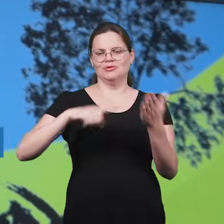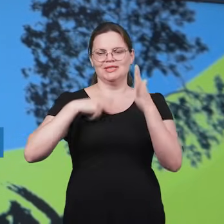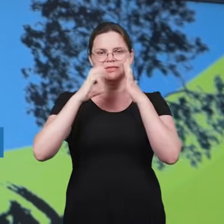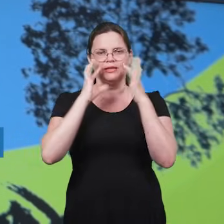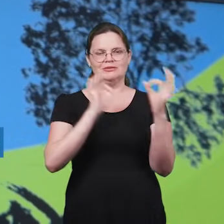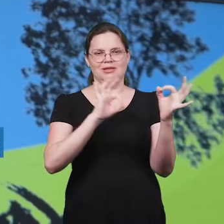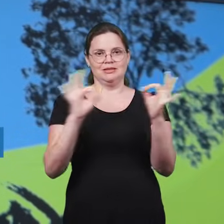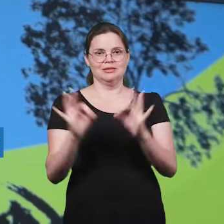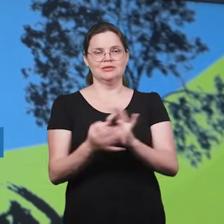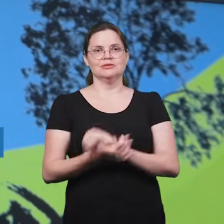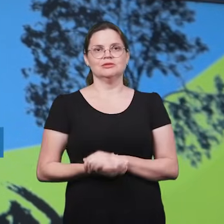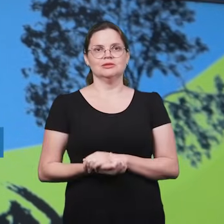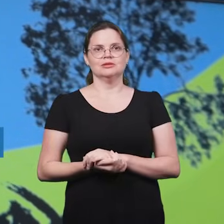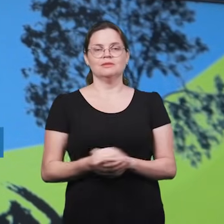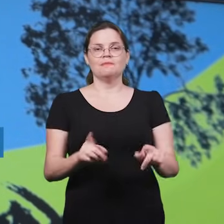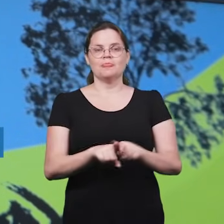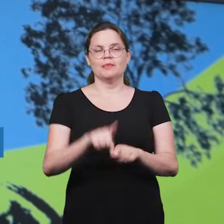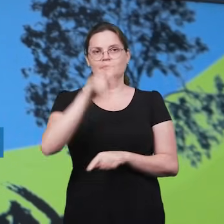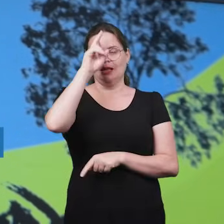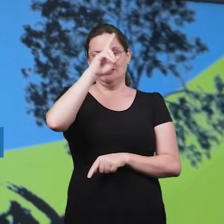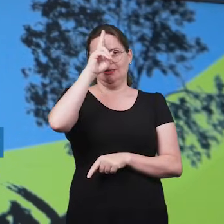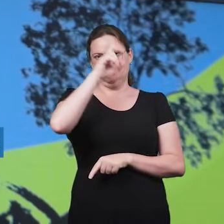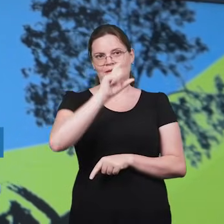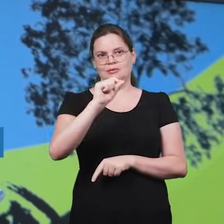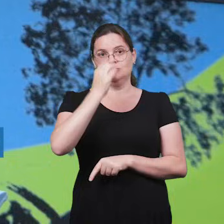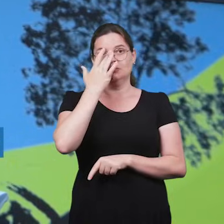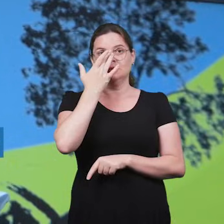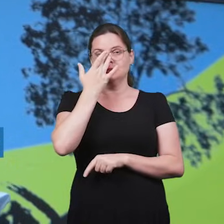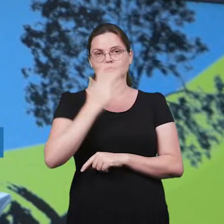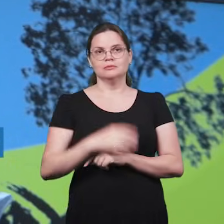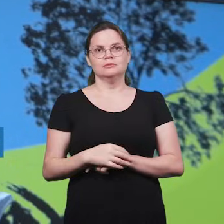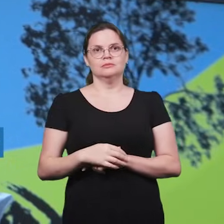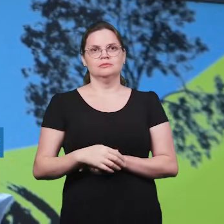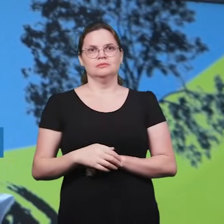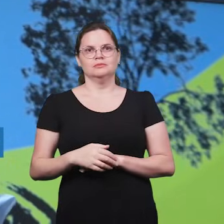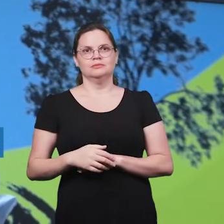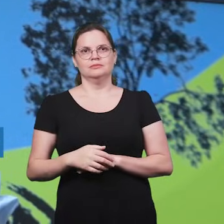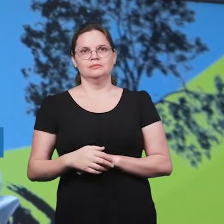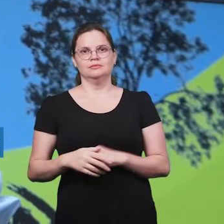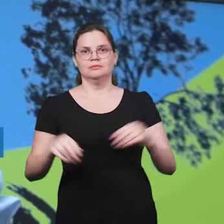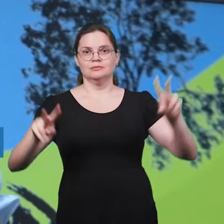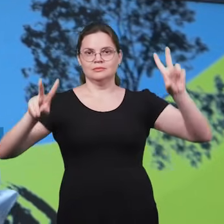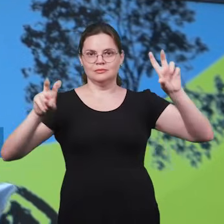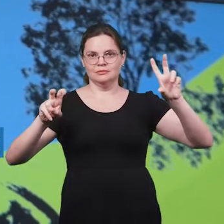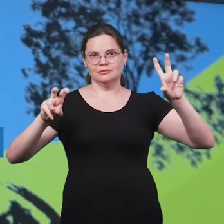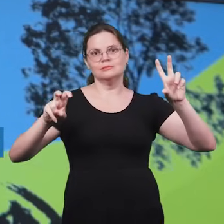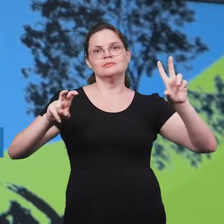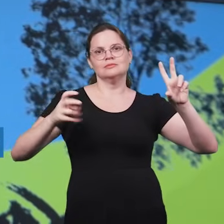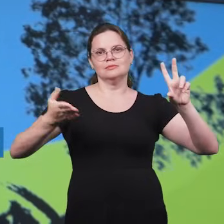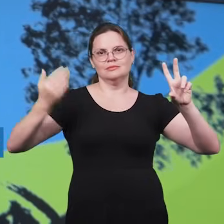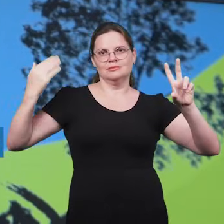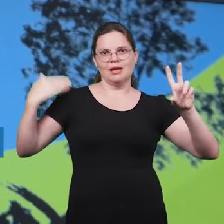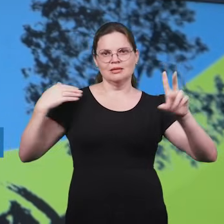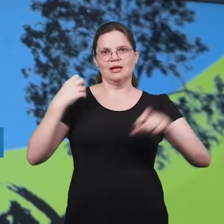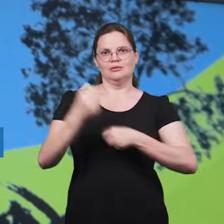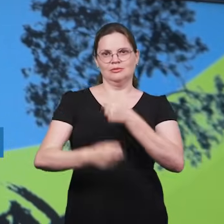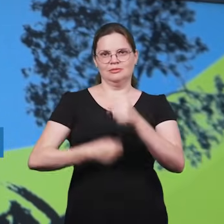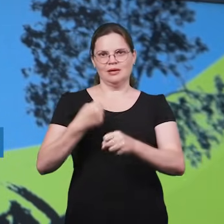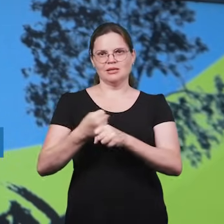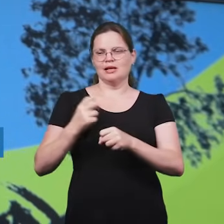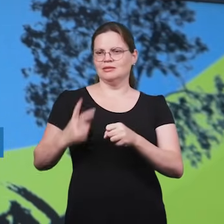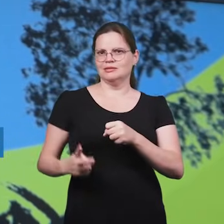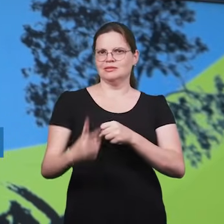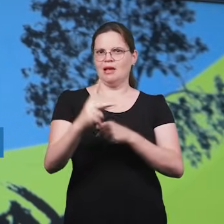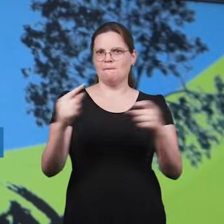acompanha, e lembrando também que, assim como os lemas anteriores nos acompanharam como